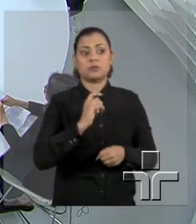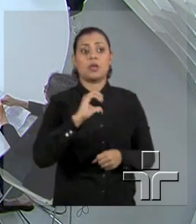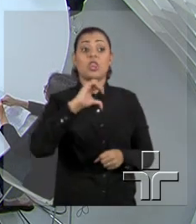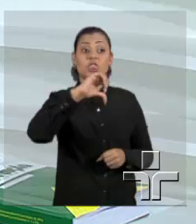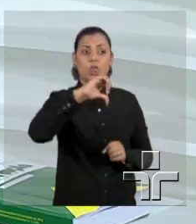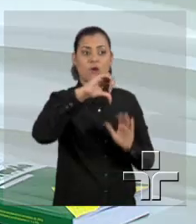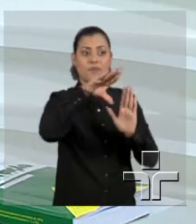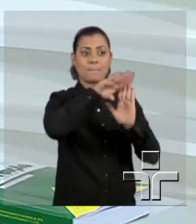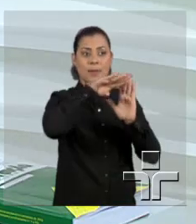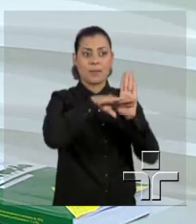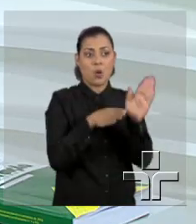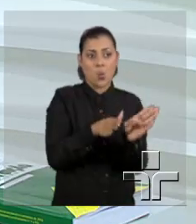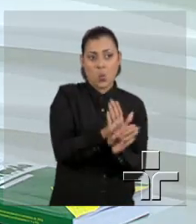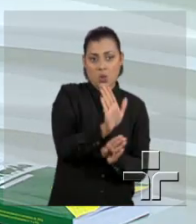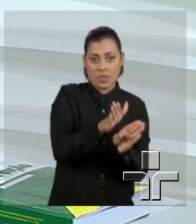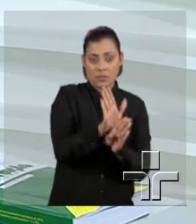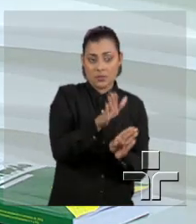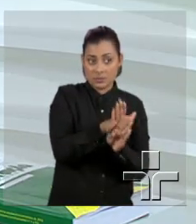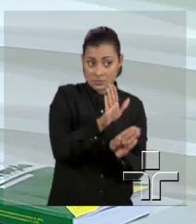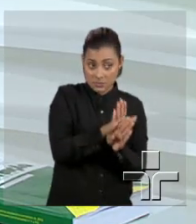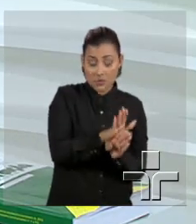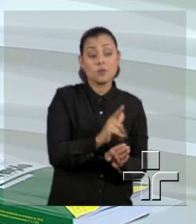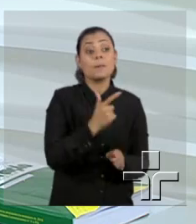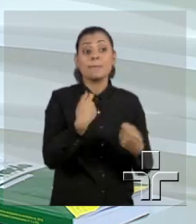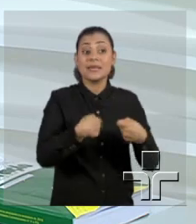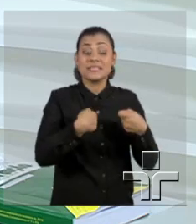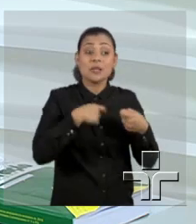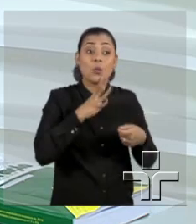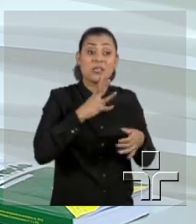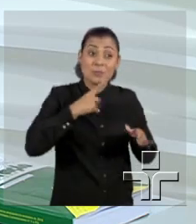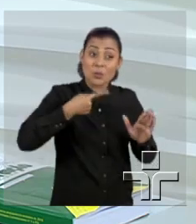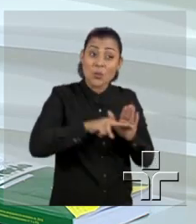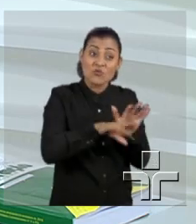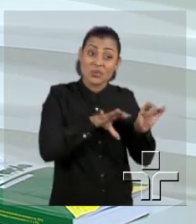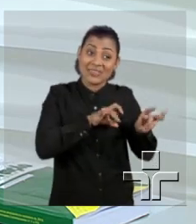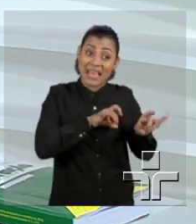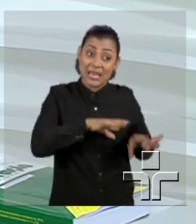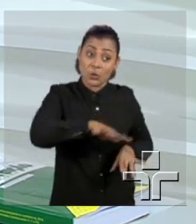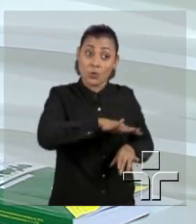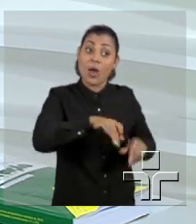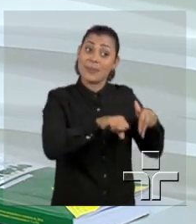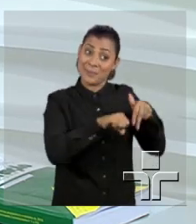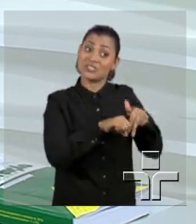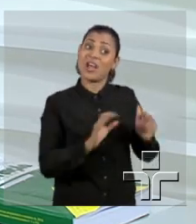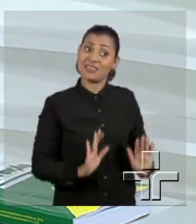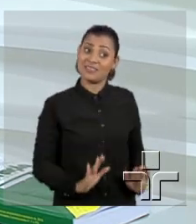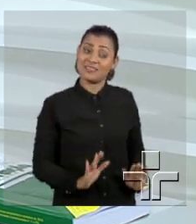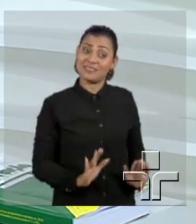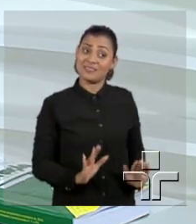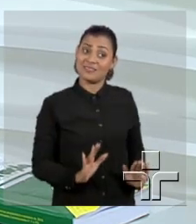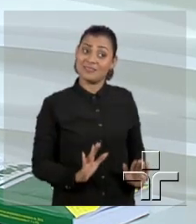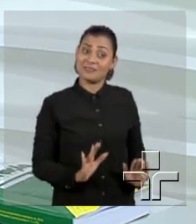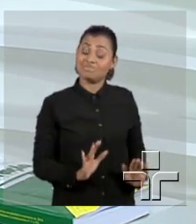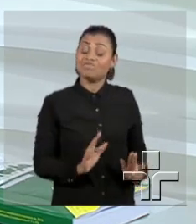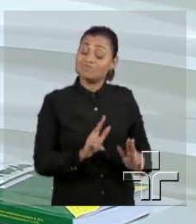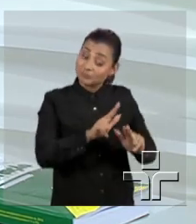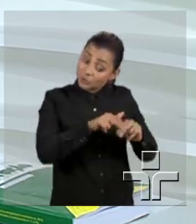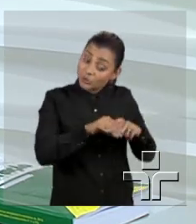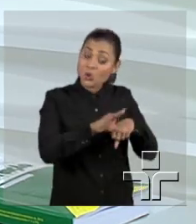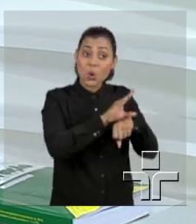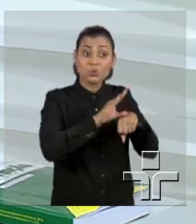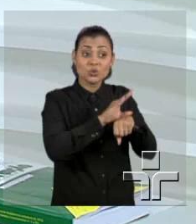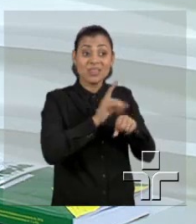princípios, exige um conhecimento técnico aprofundado. Ali a Constituição